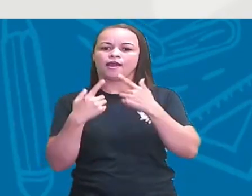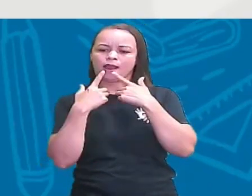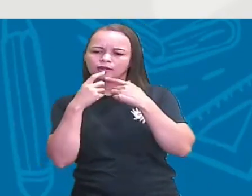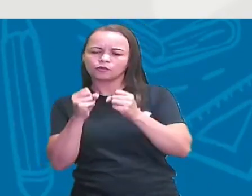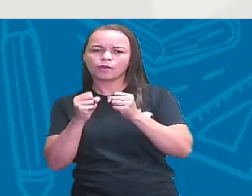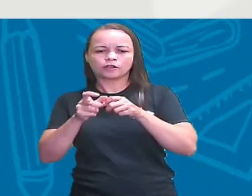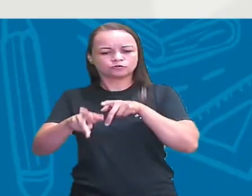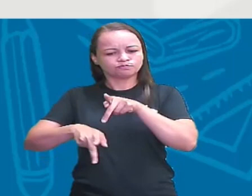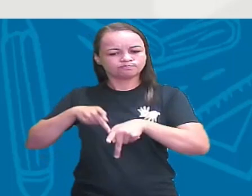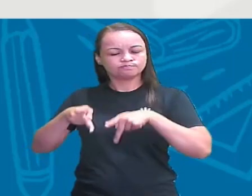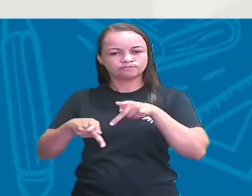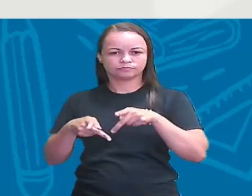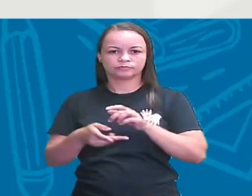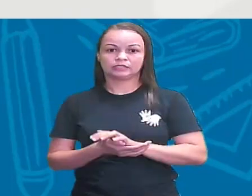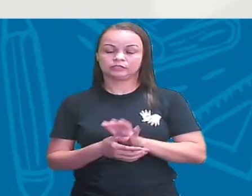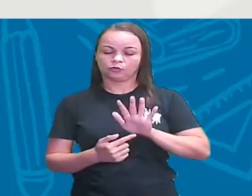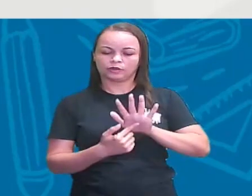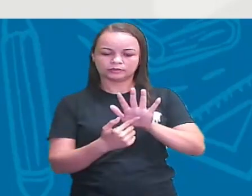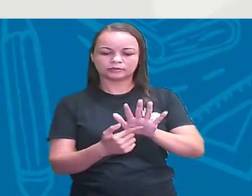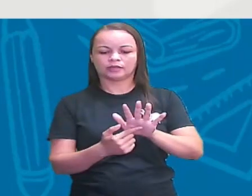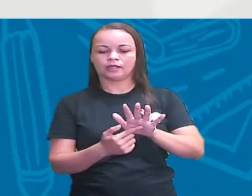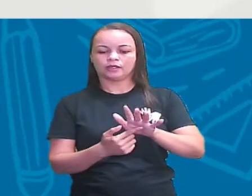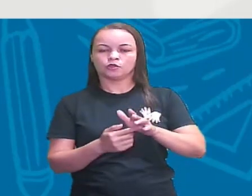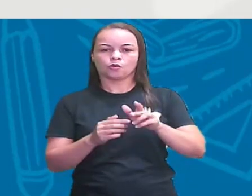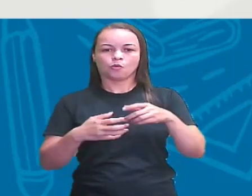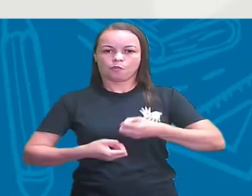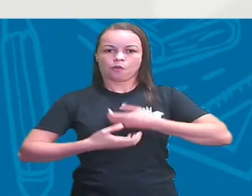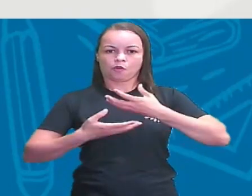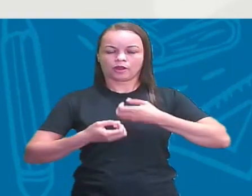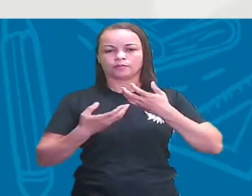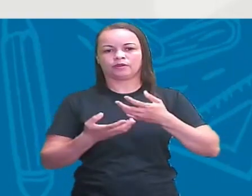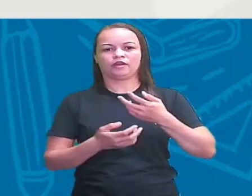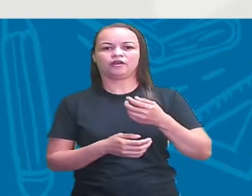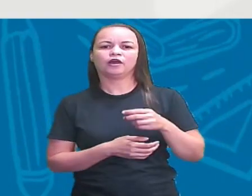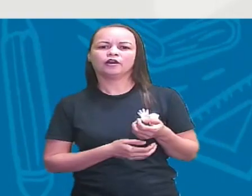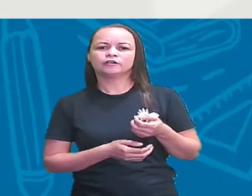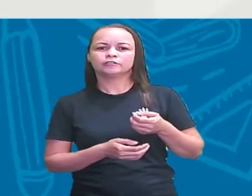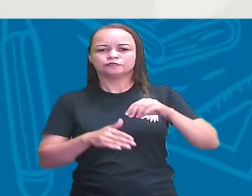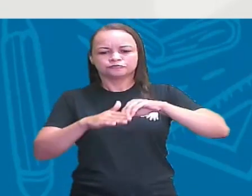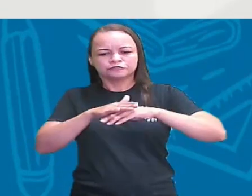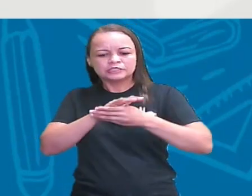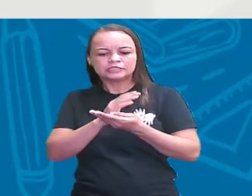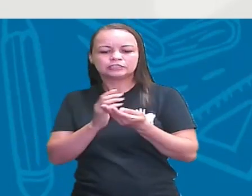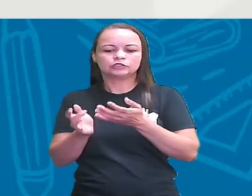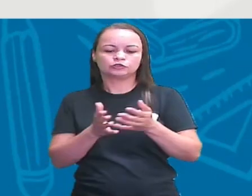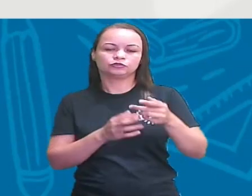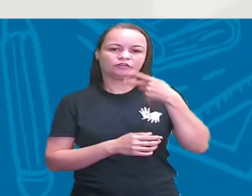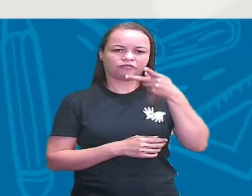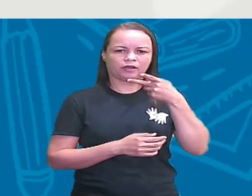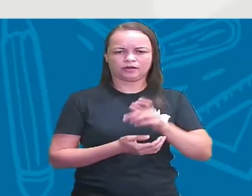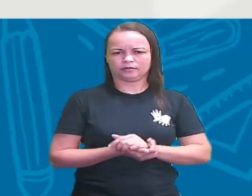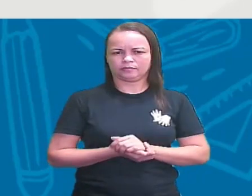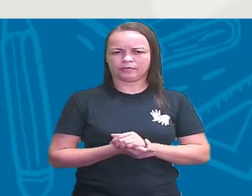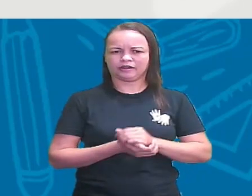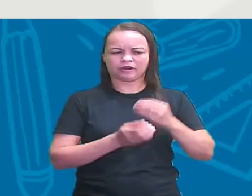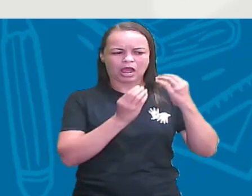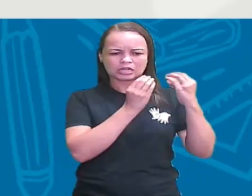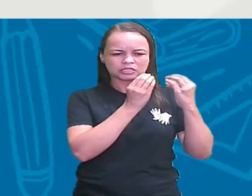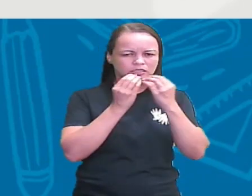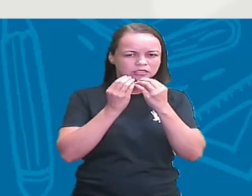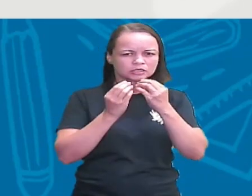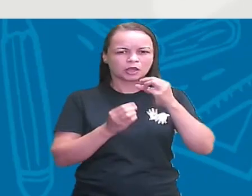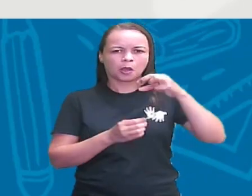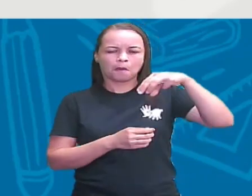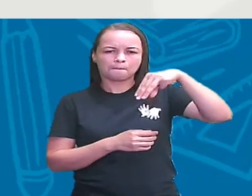traz um poema que se chama Vício da Fala e diz: para dizerem milho, dizem mio, para melhor